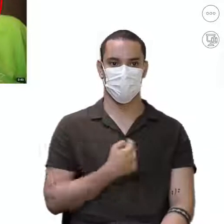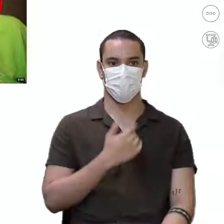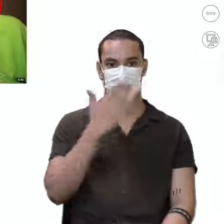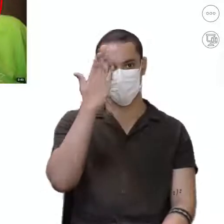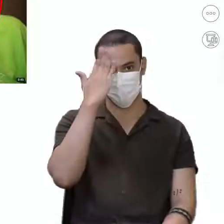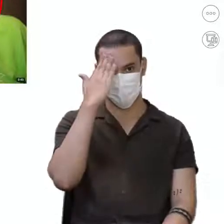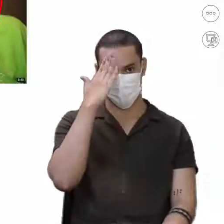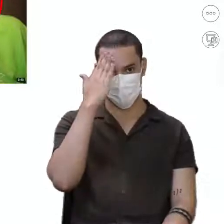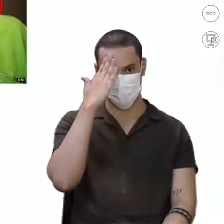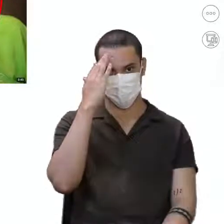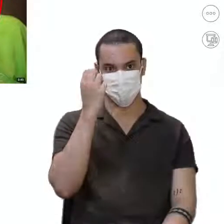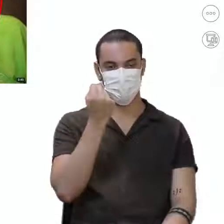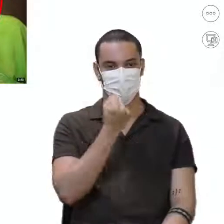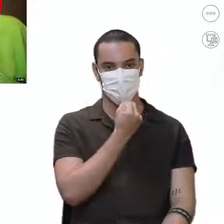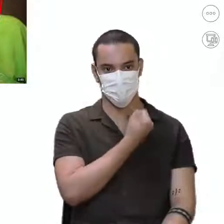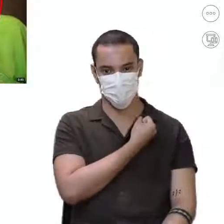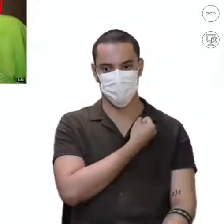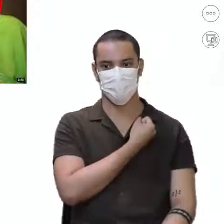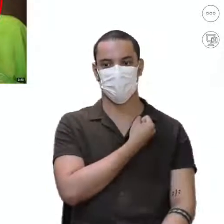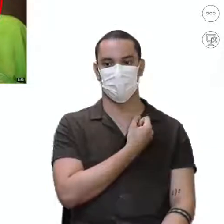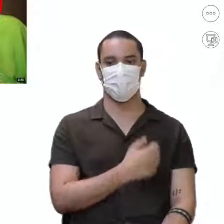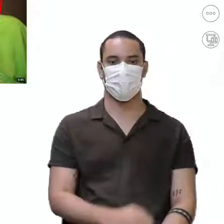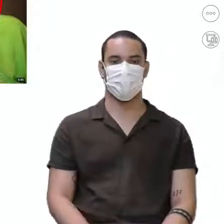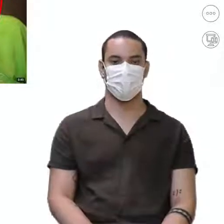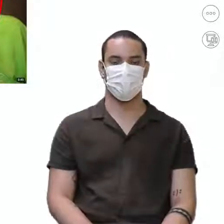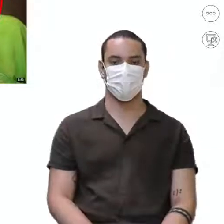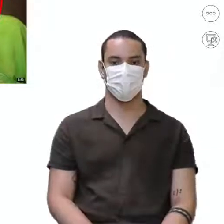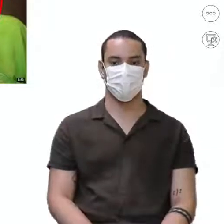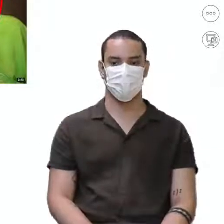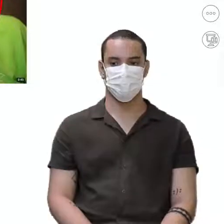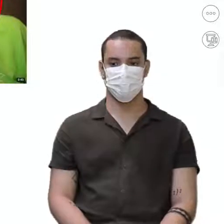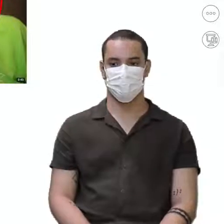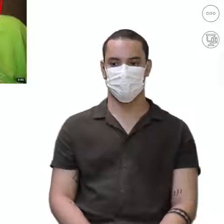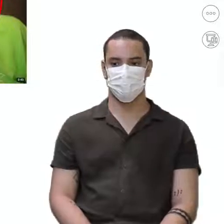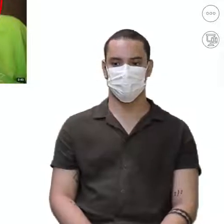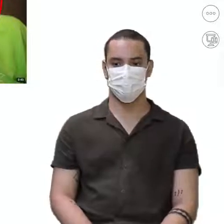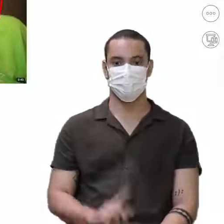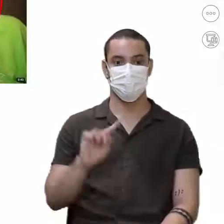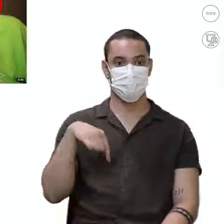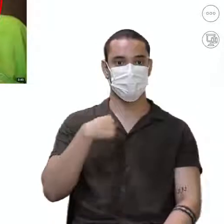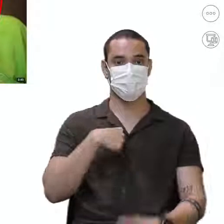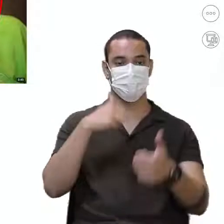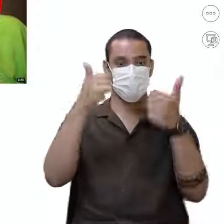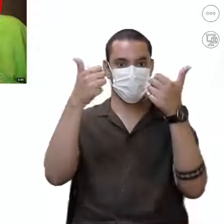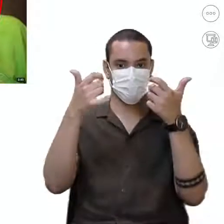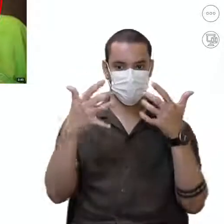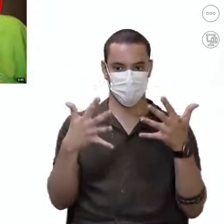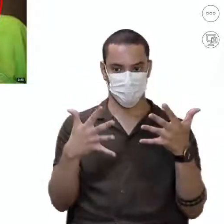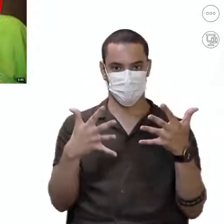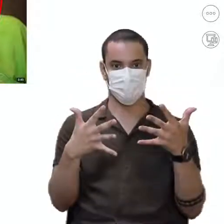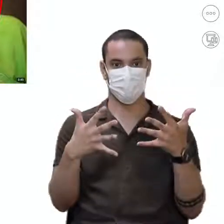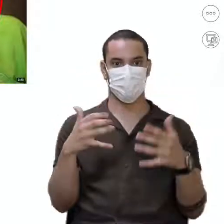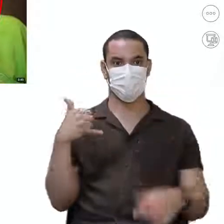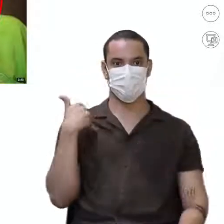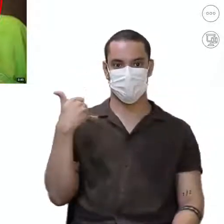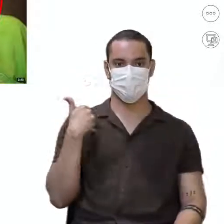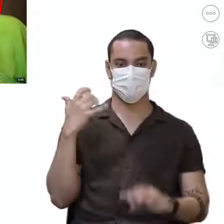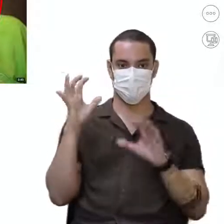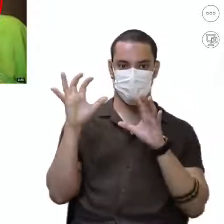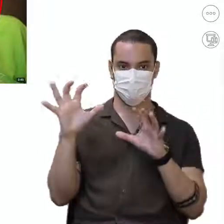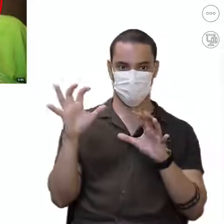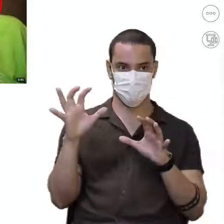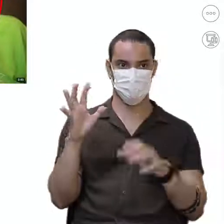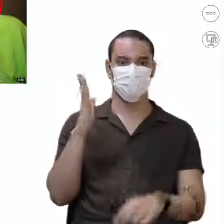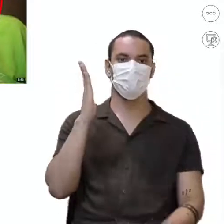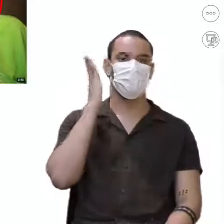número ordinal, certo? Que quando nós falamos de idade dessa forma aqui,